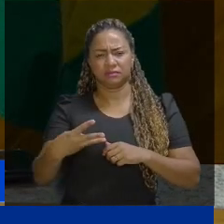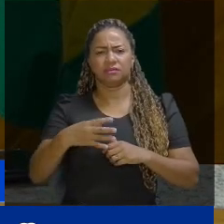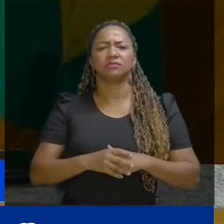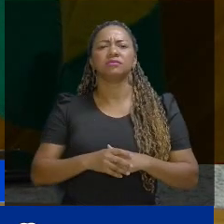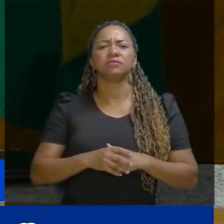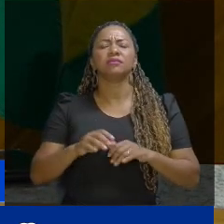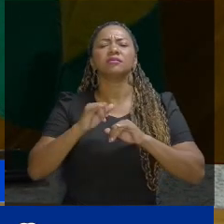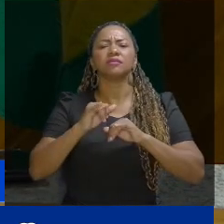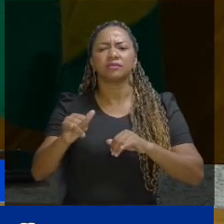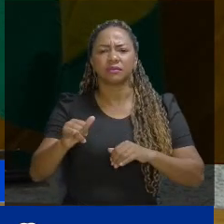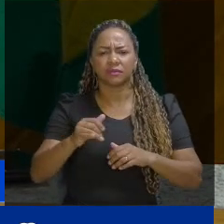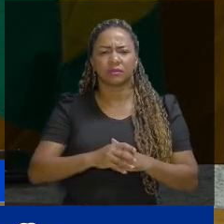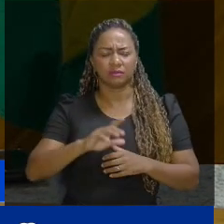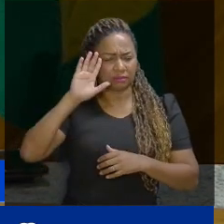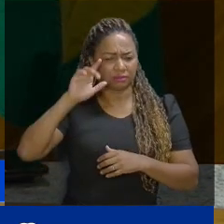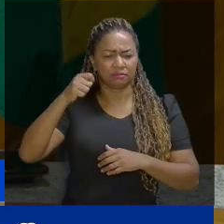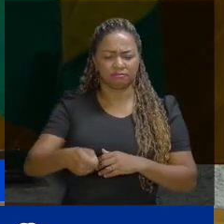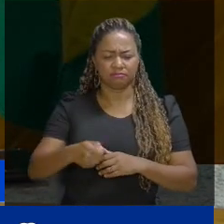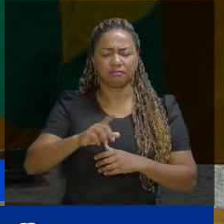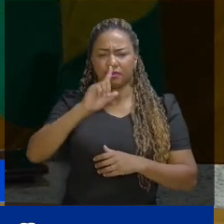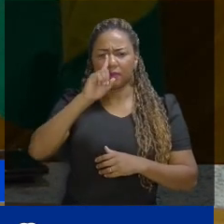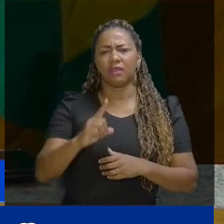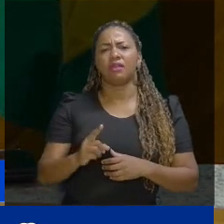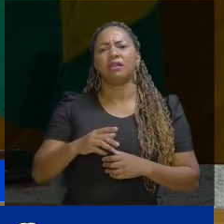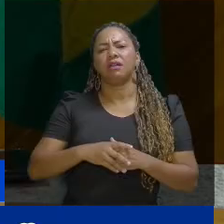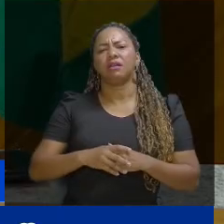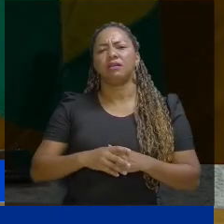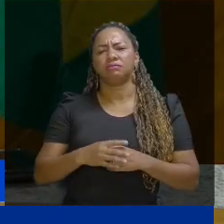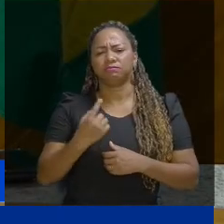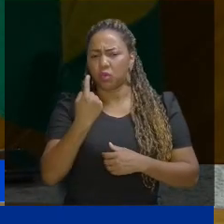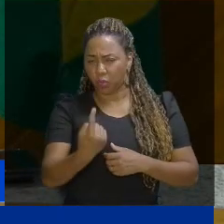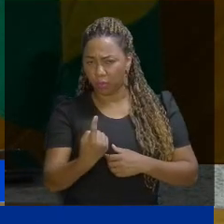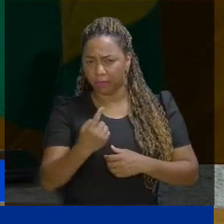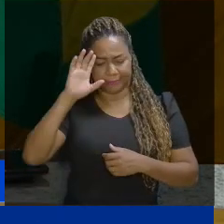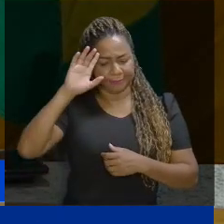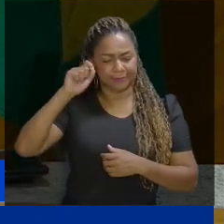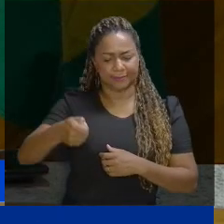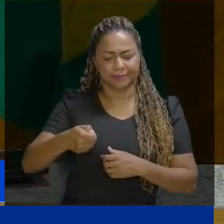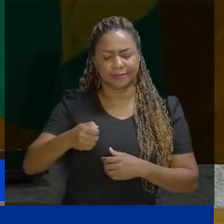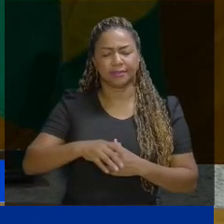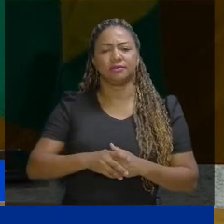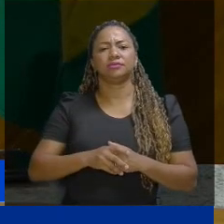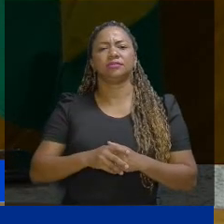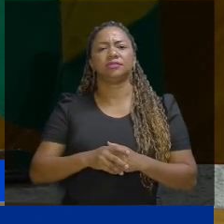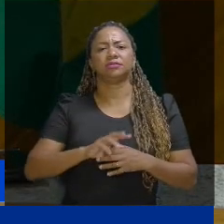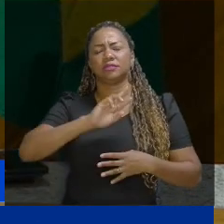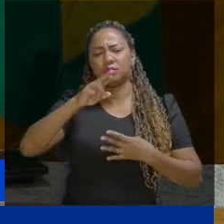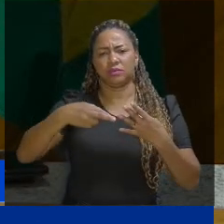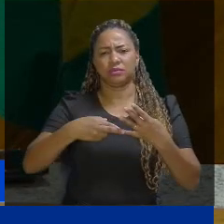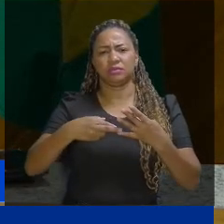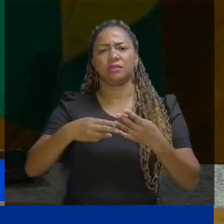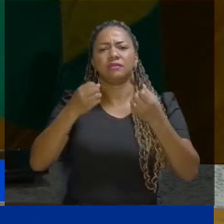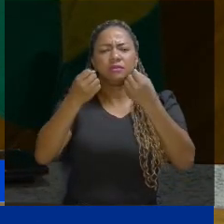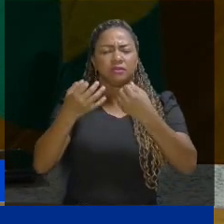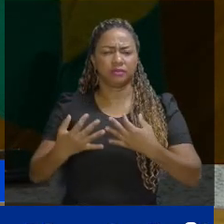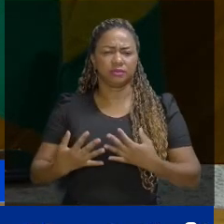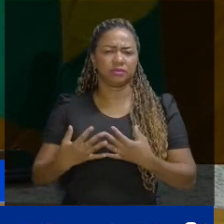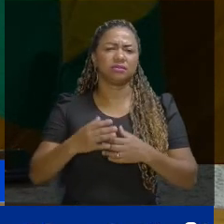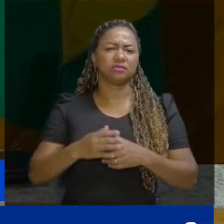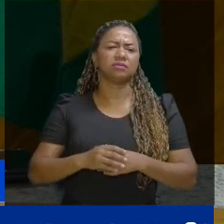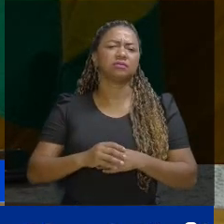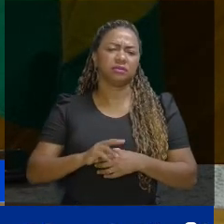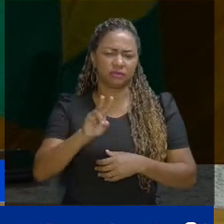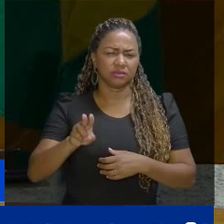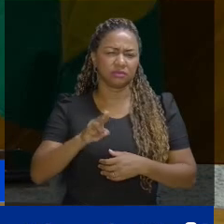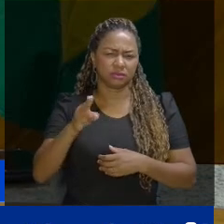Interno, que diz o quê? Que das decisões monocráticas serão intentados os agravos. Foi este dispositivo que